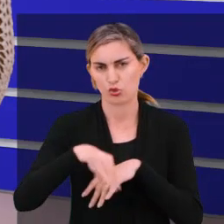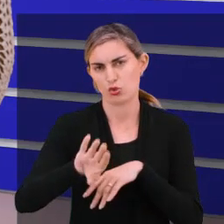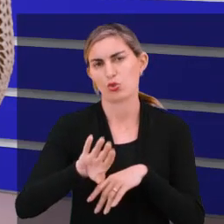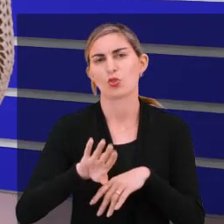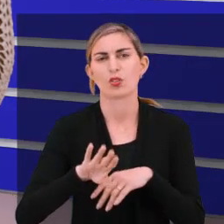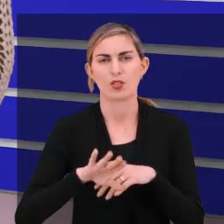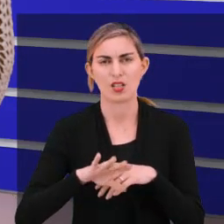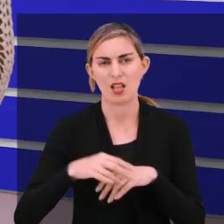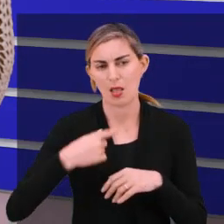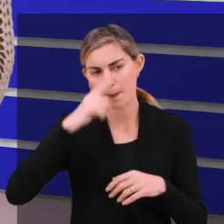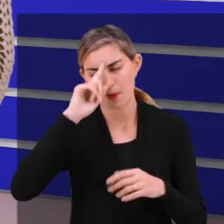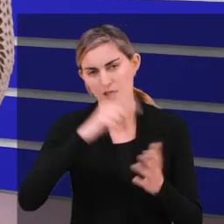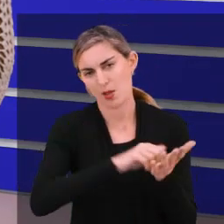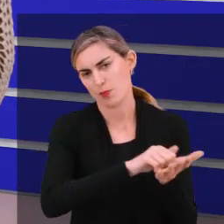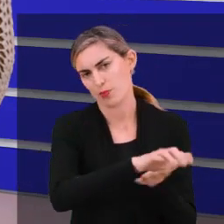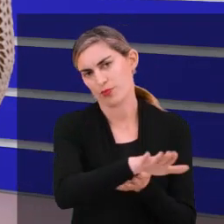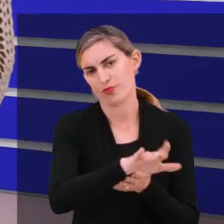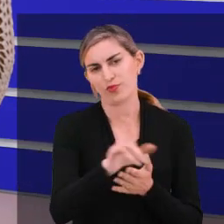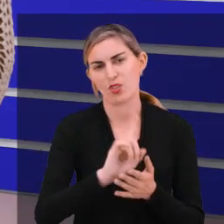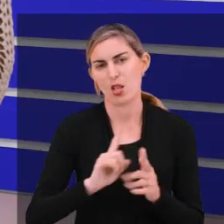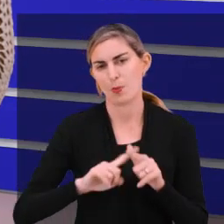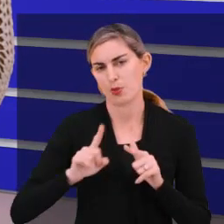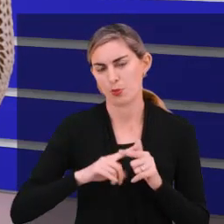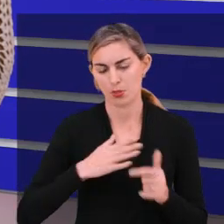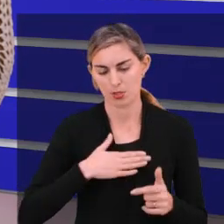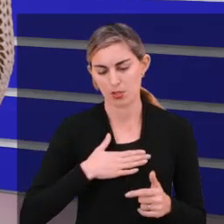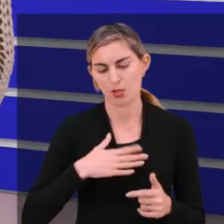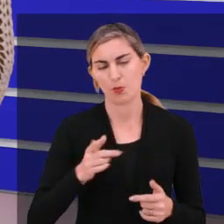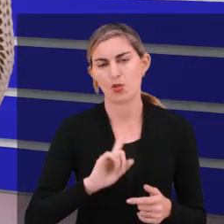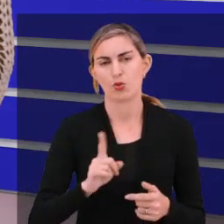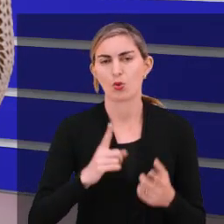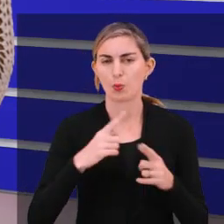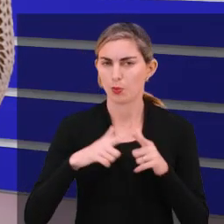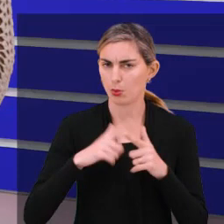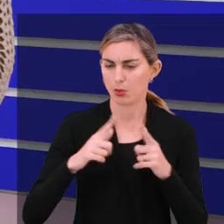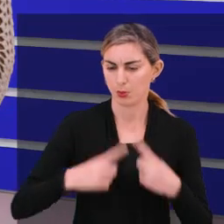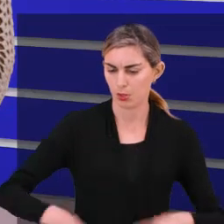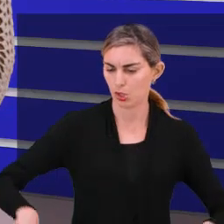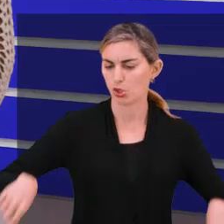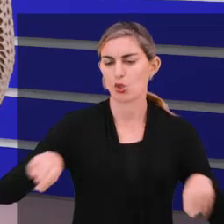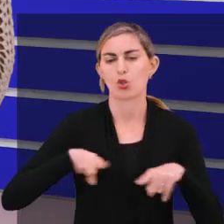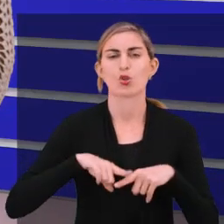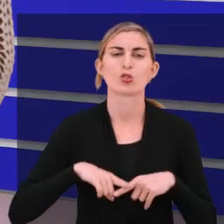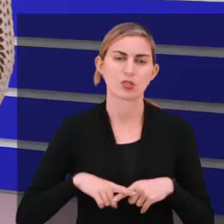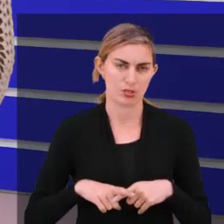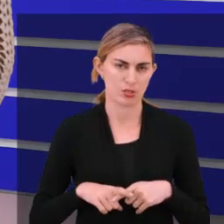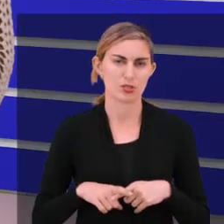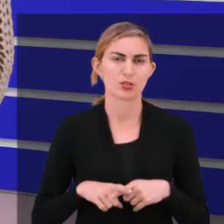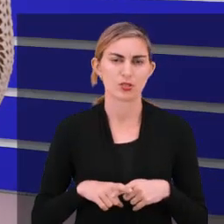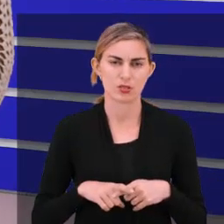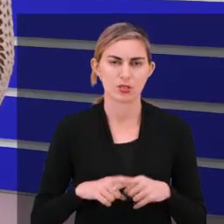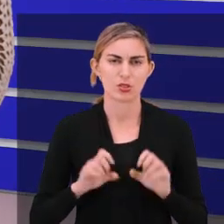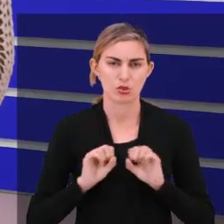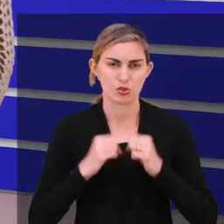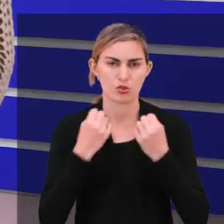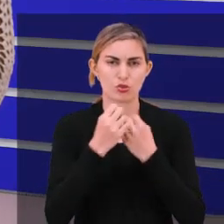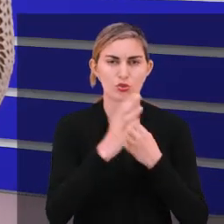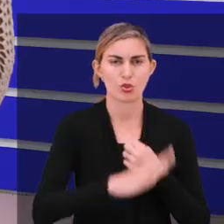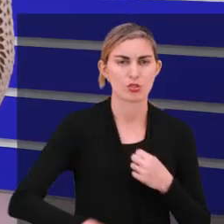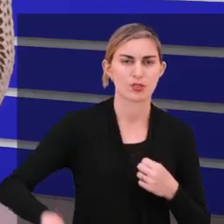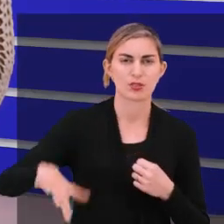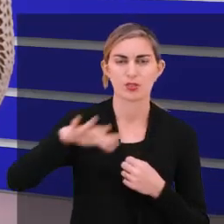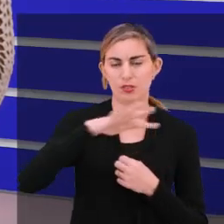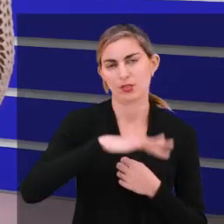jogar ela fora, mandá-la embora. Ah, o problema não é meu, o problema é nosso. O problema é um problema social.